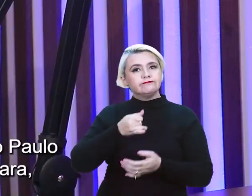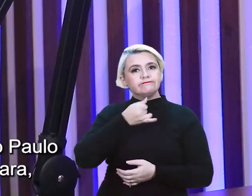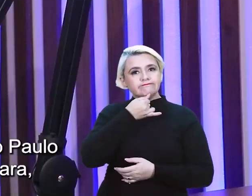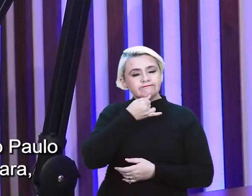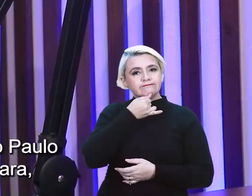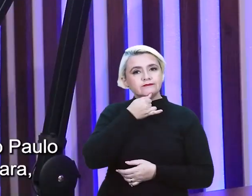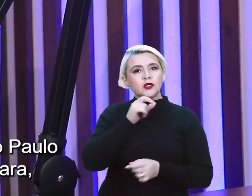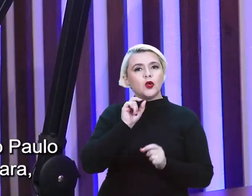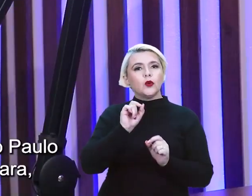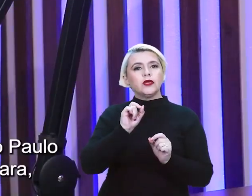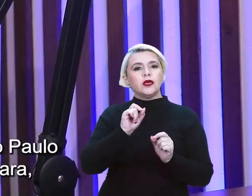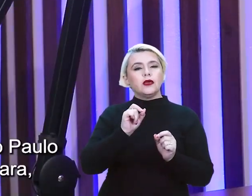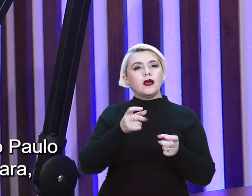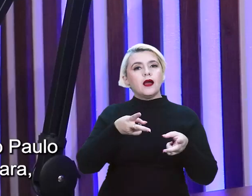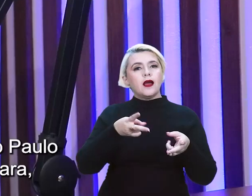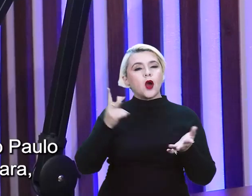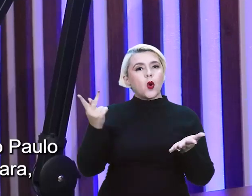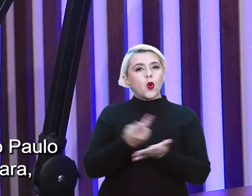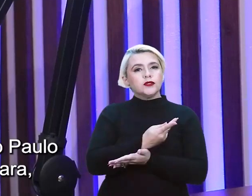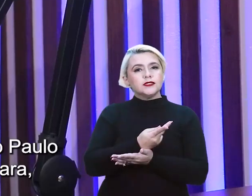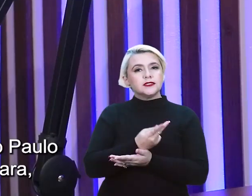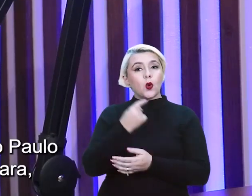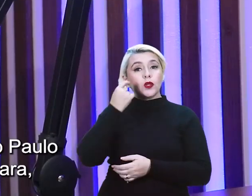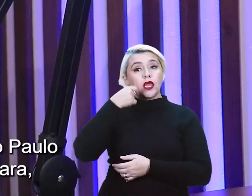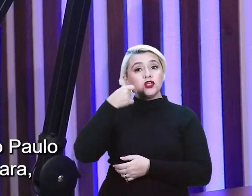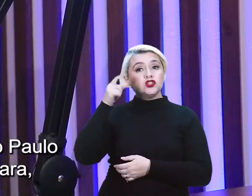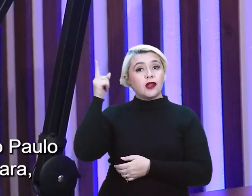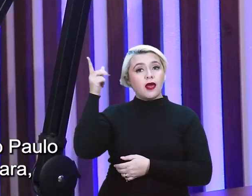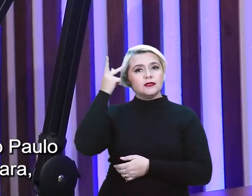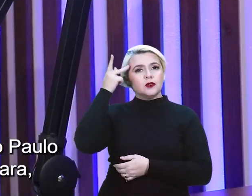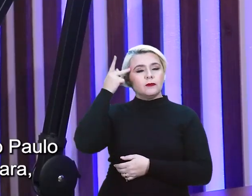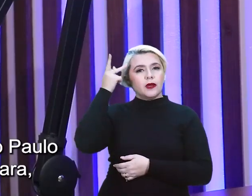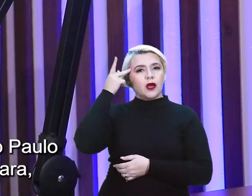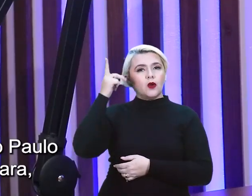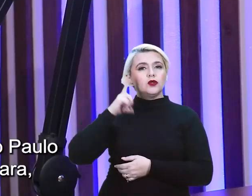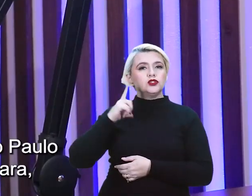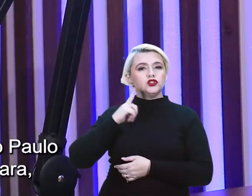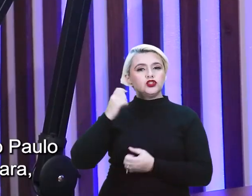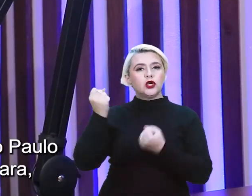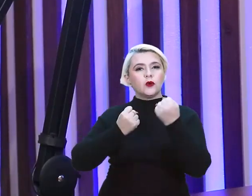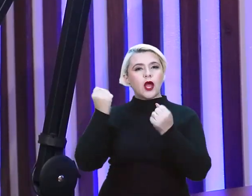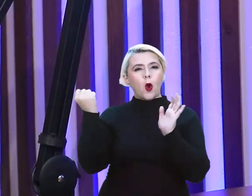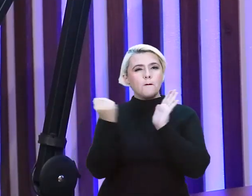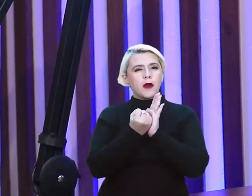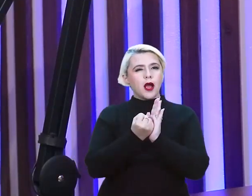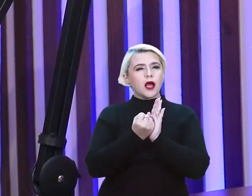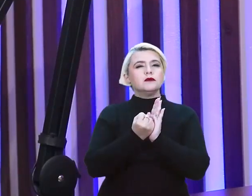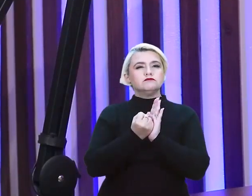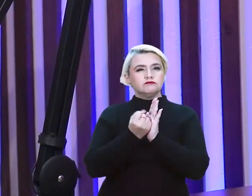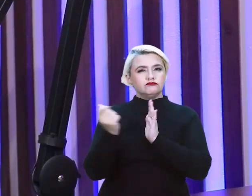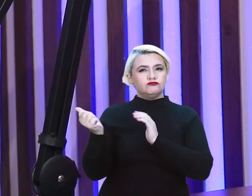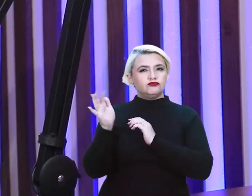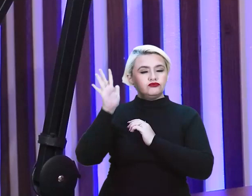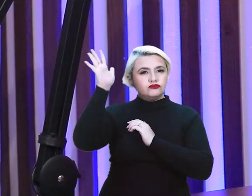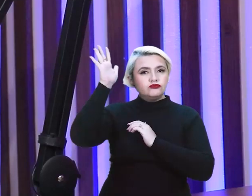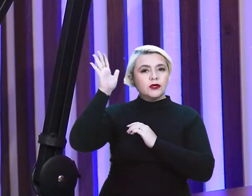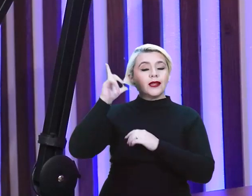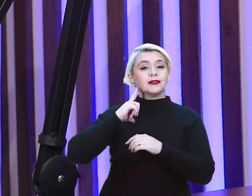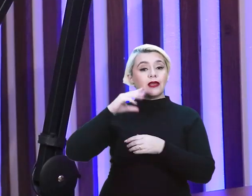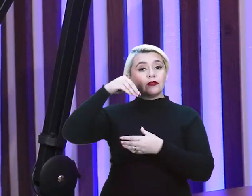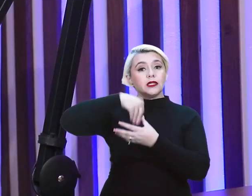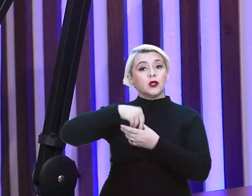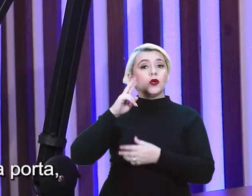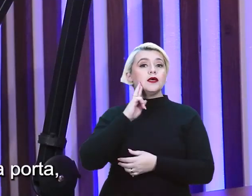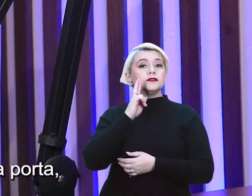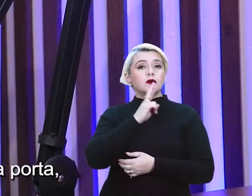o fato de um odontólogo em São Paulo que tinha um carro de marca cara. Ele estava em um